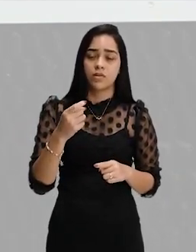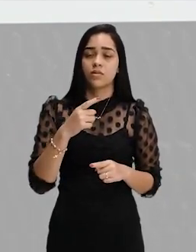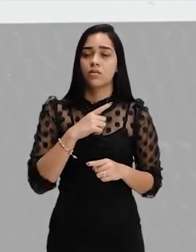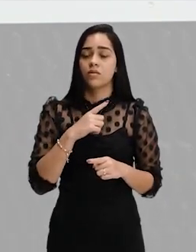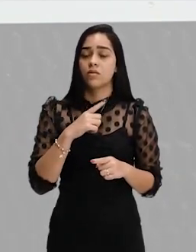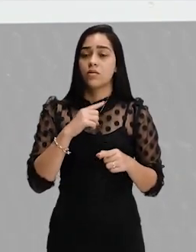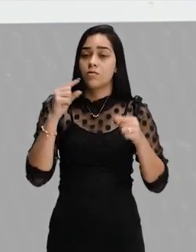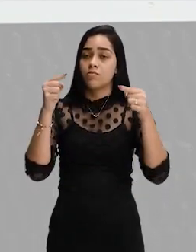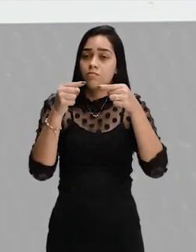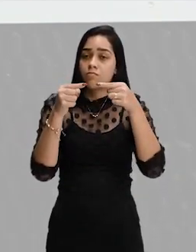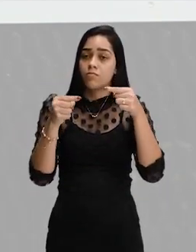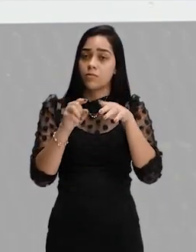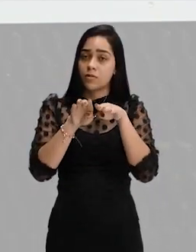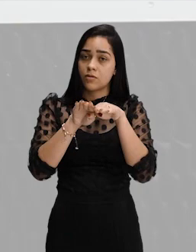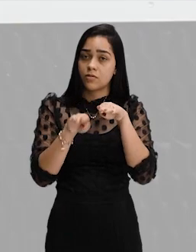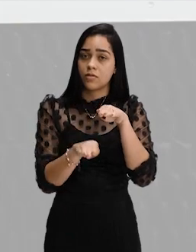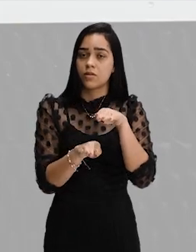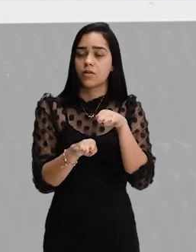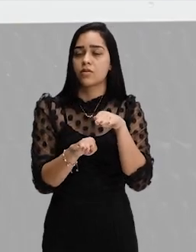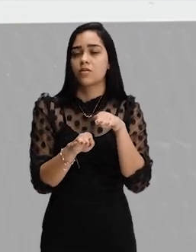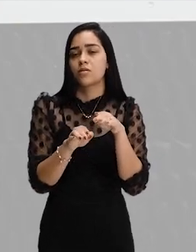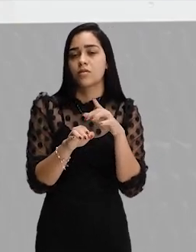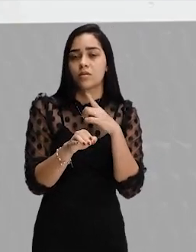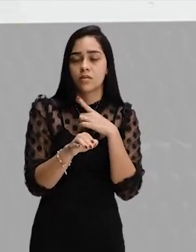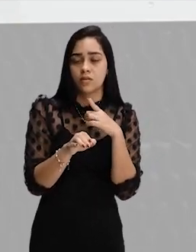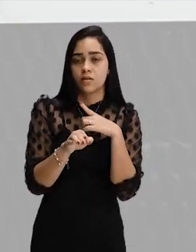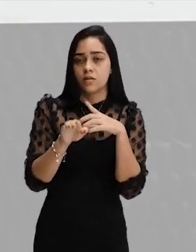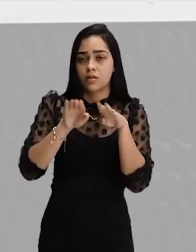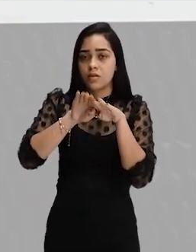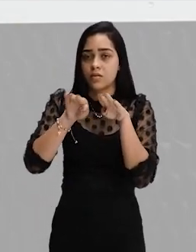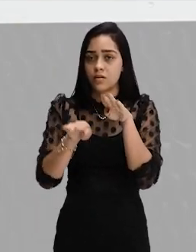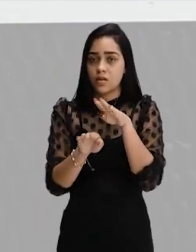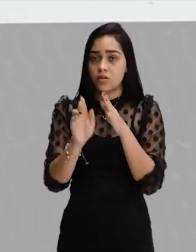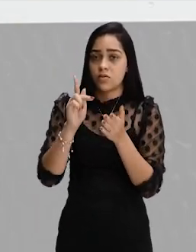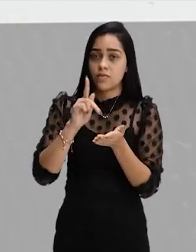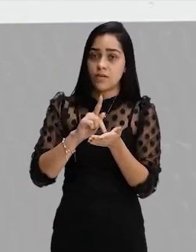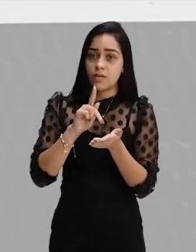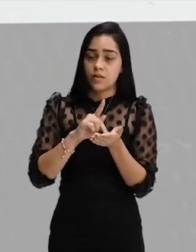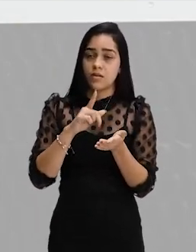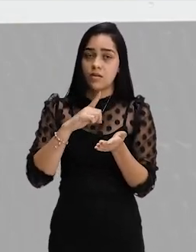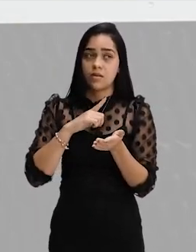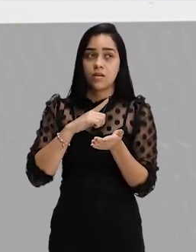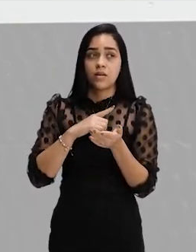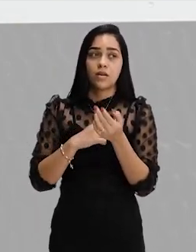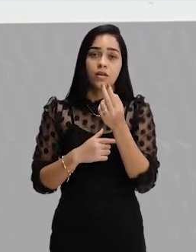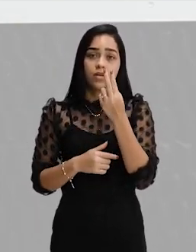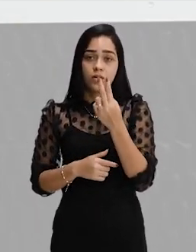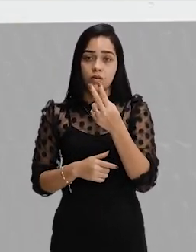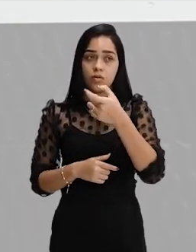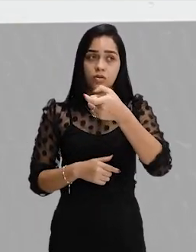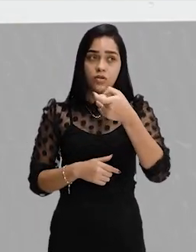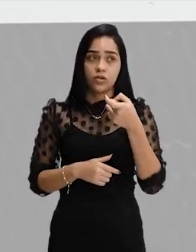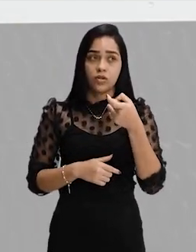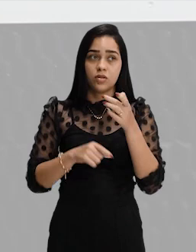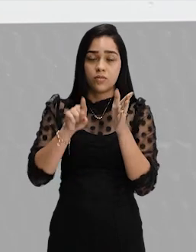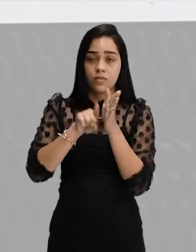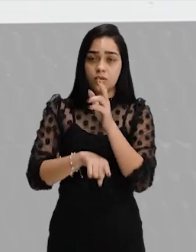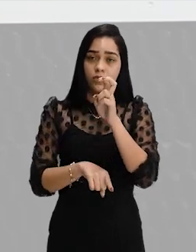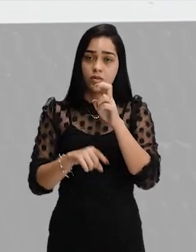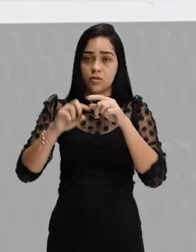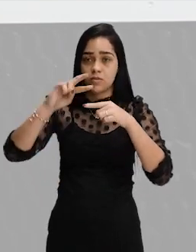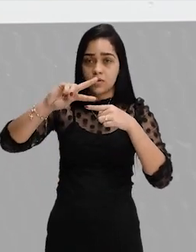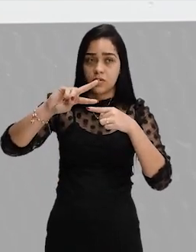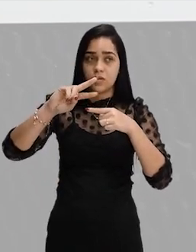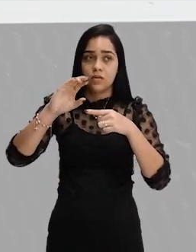essa desigualdade. Tá? Que torna essa desigualdade verdadeira. Se eu tenho 2x menos 5 maior do que zero, eu quero saber